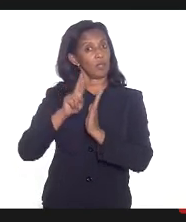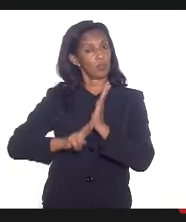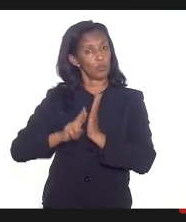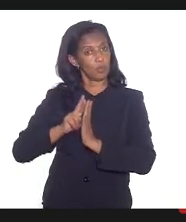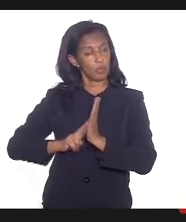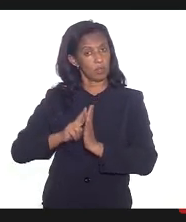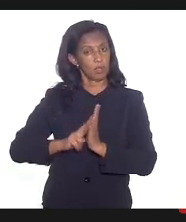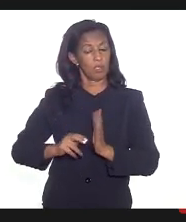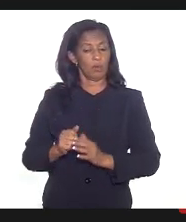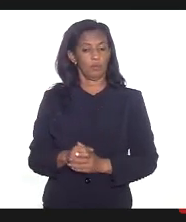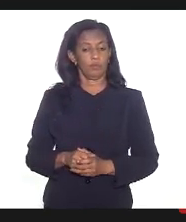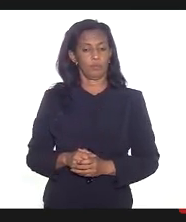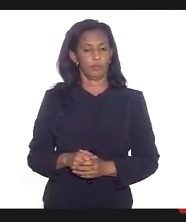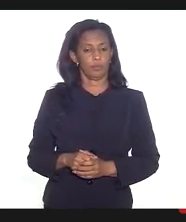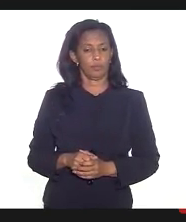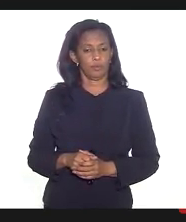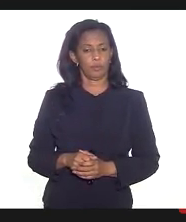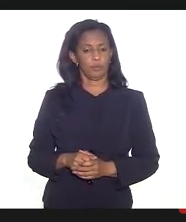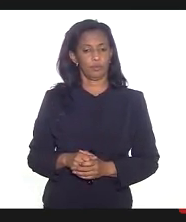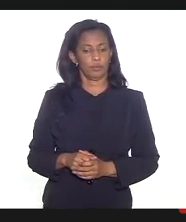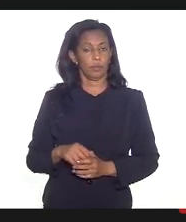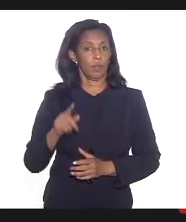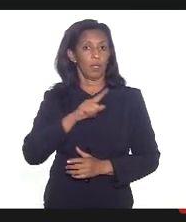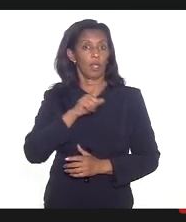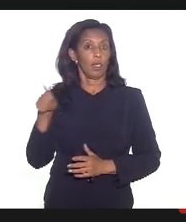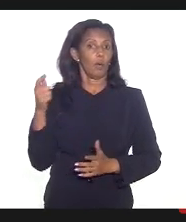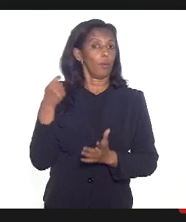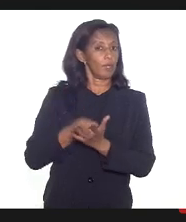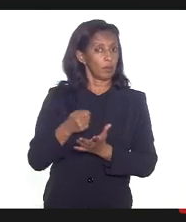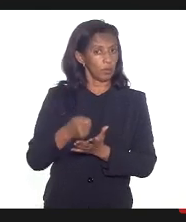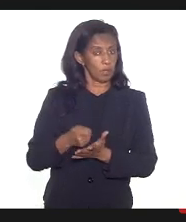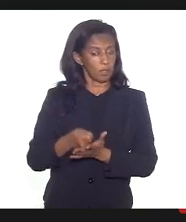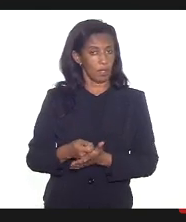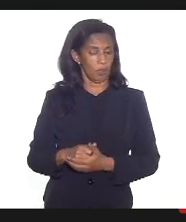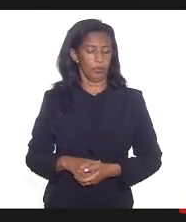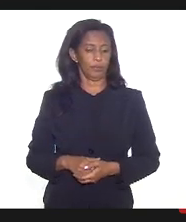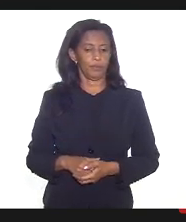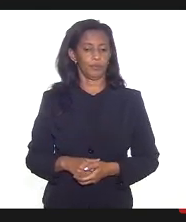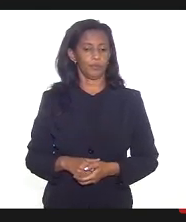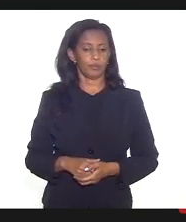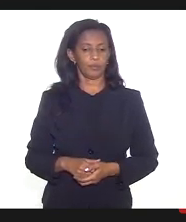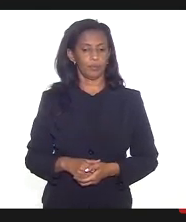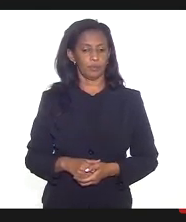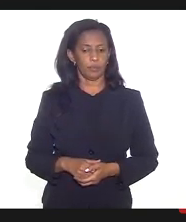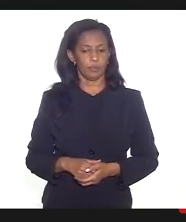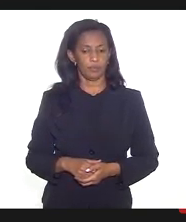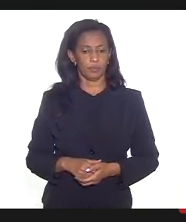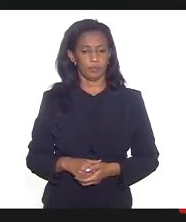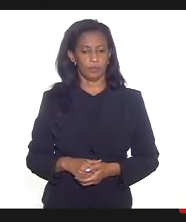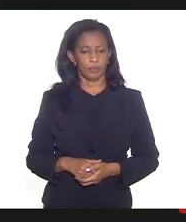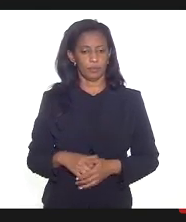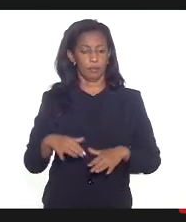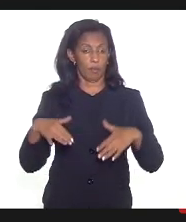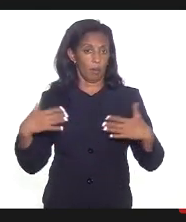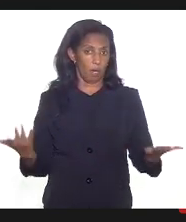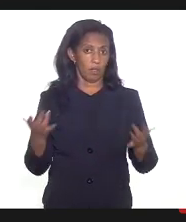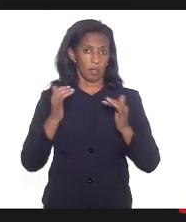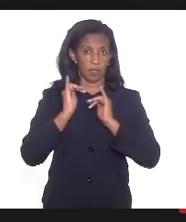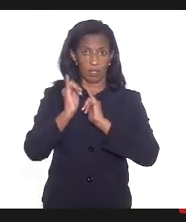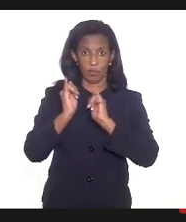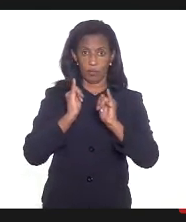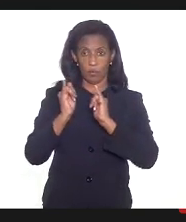é da não-obrigatoriedade né mas essa informação